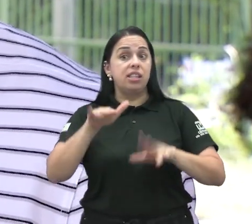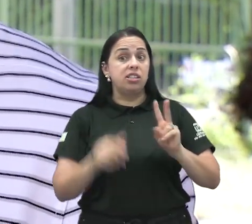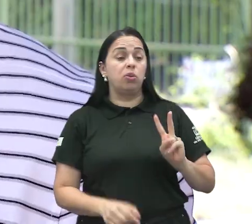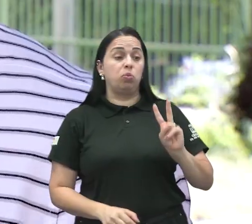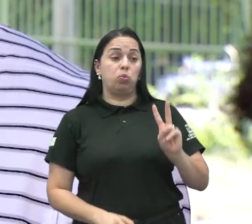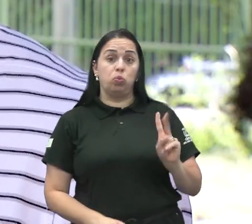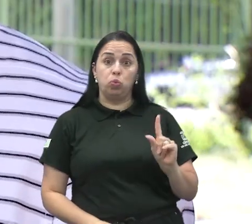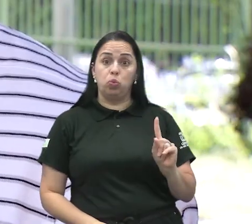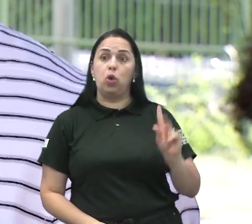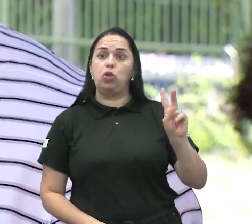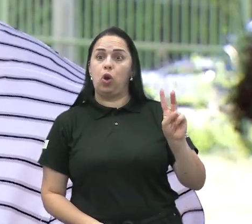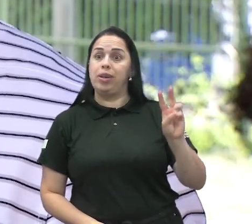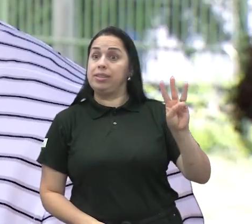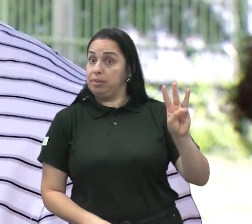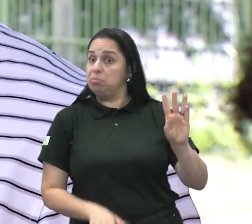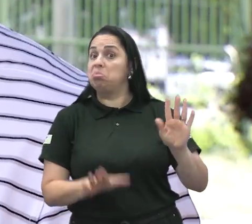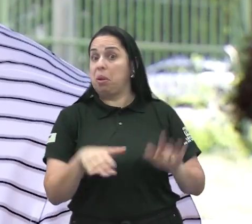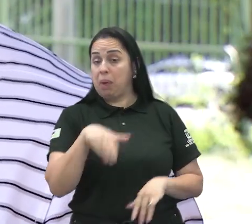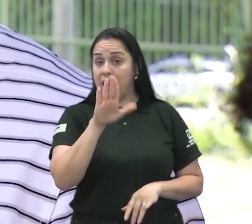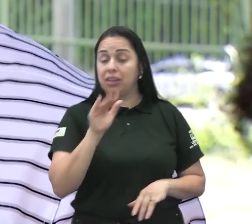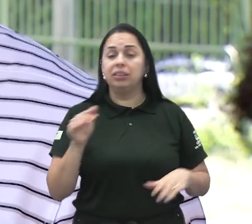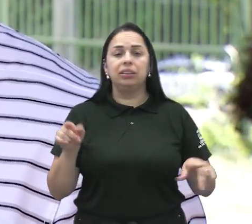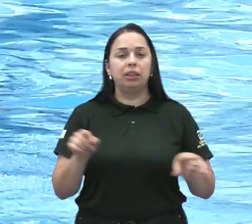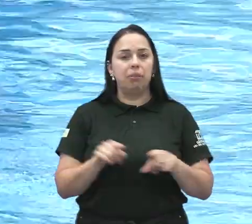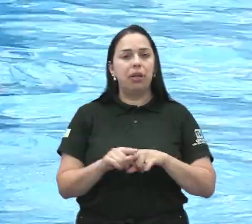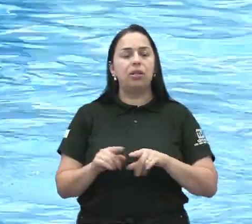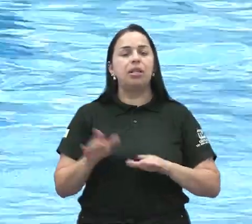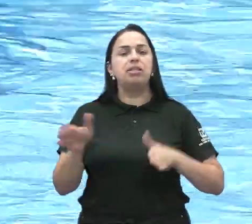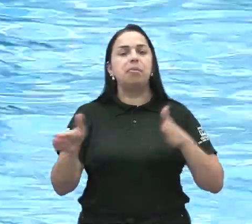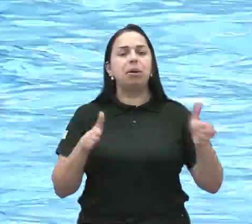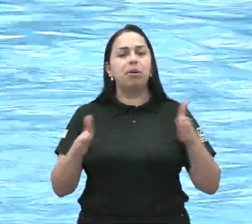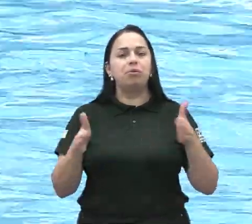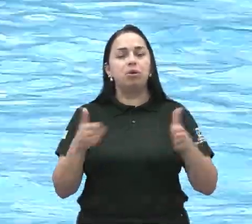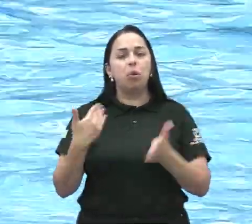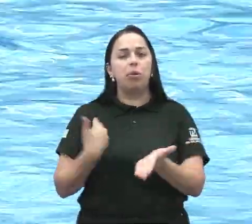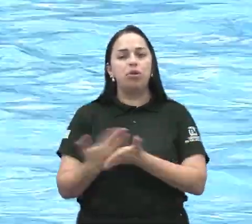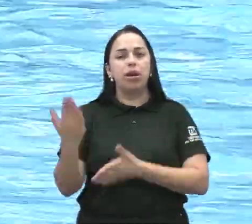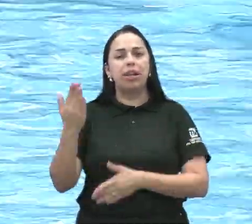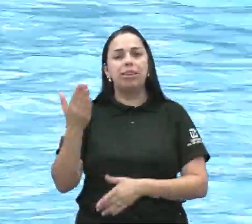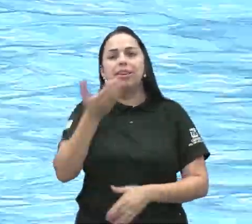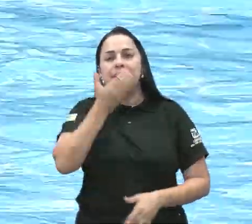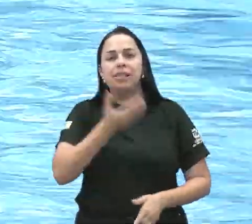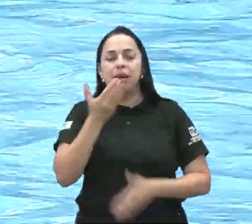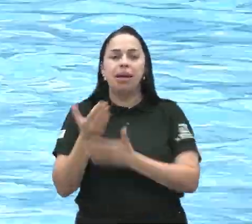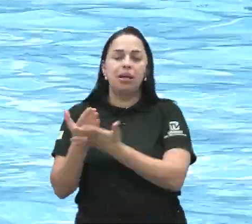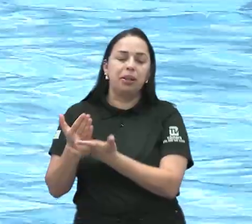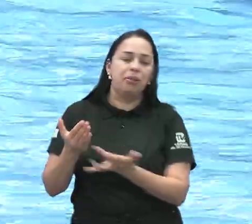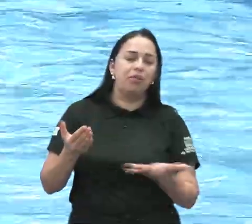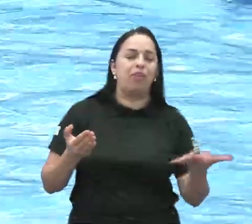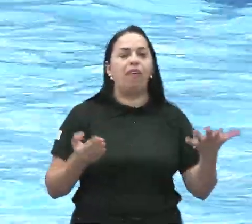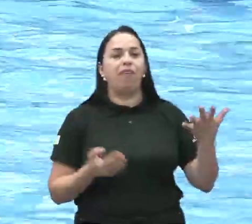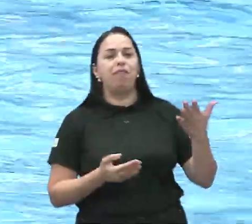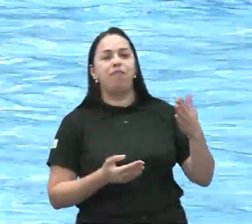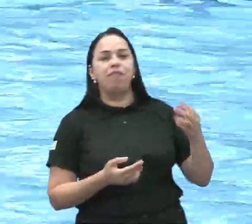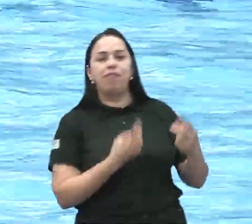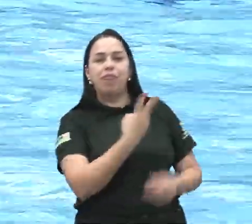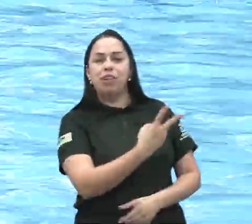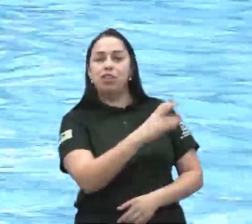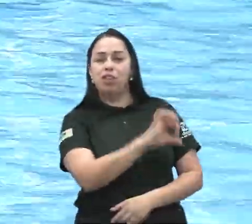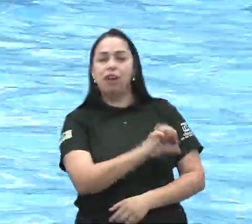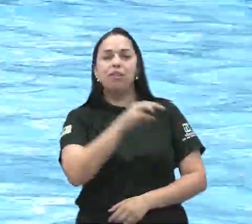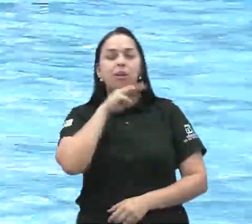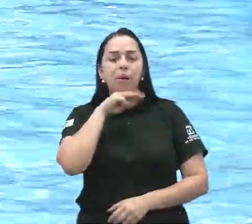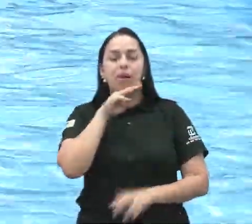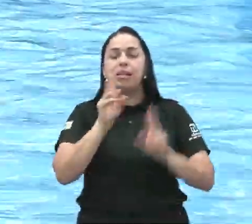atua inclusive com mais monitores e mais guardas salva-vidas. O Projeto Verão começou em dezembro e vai até o dia 29